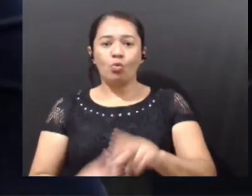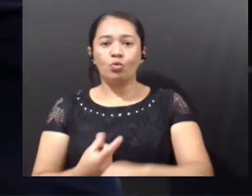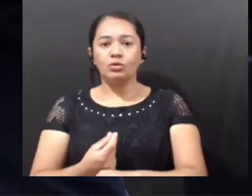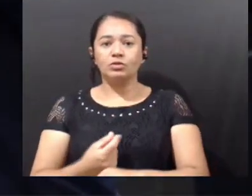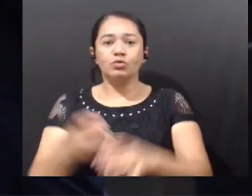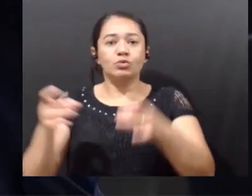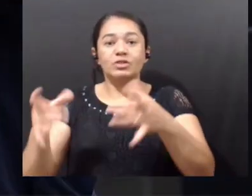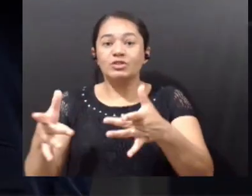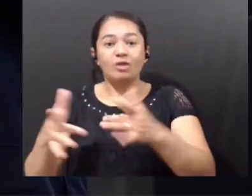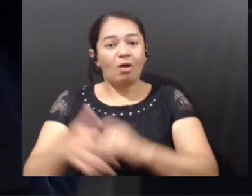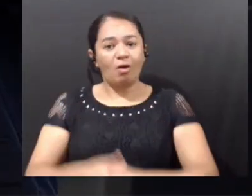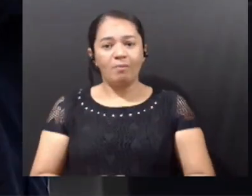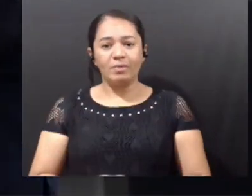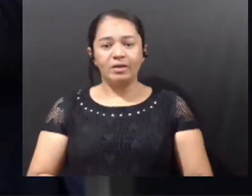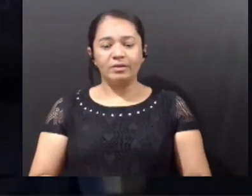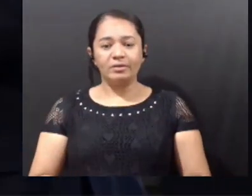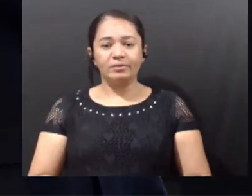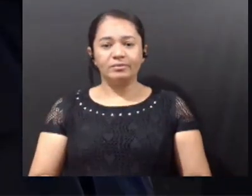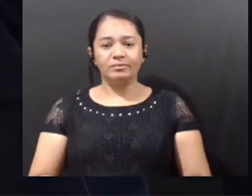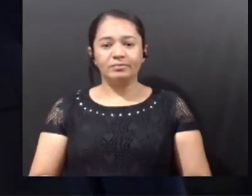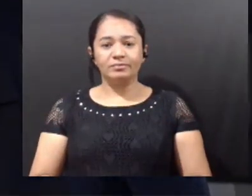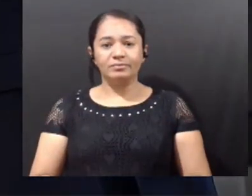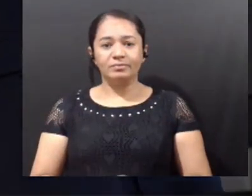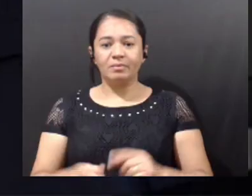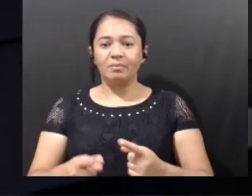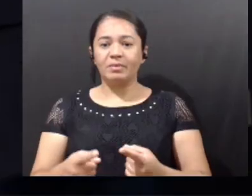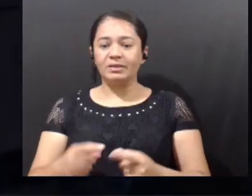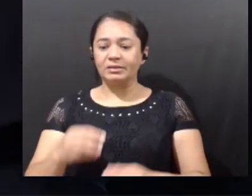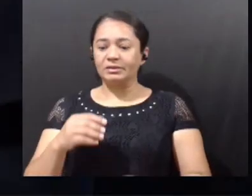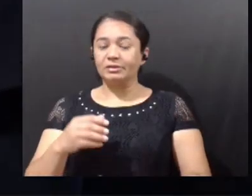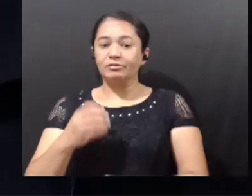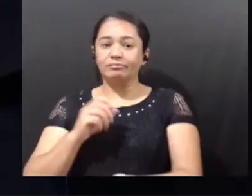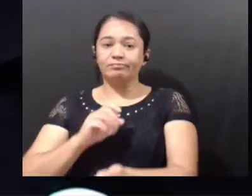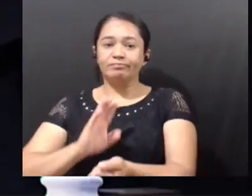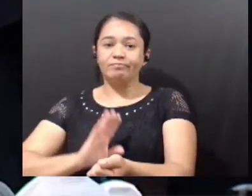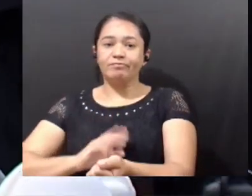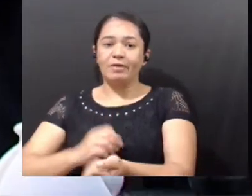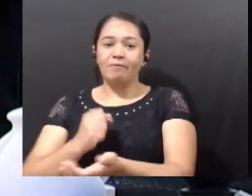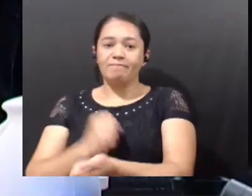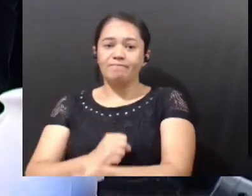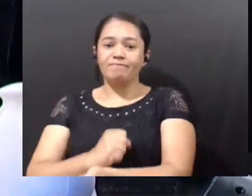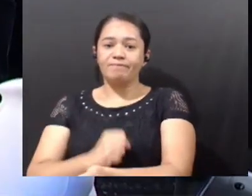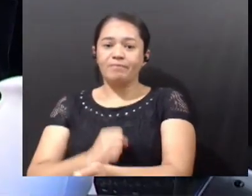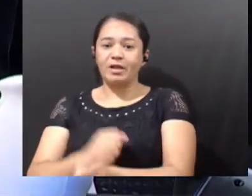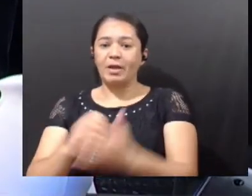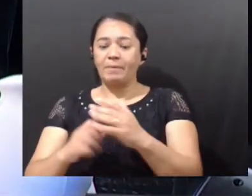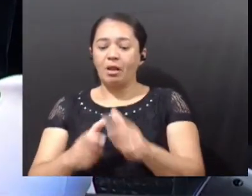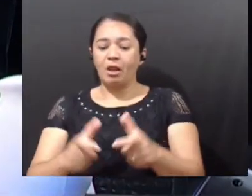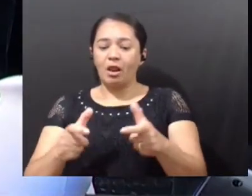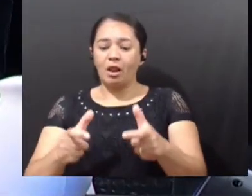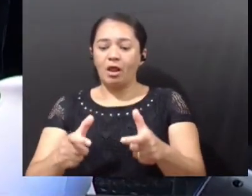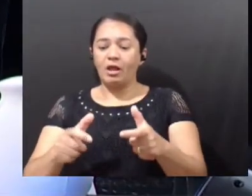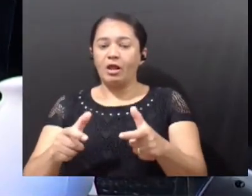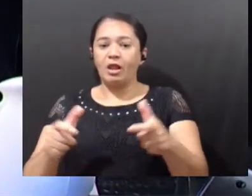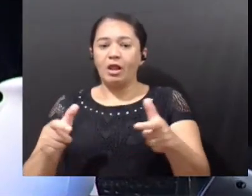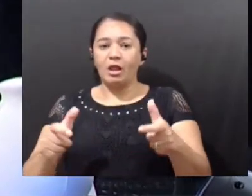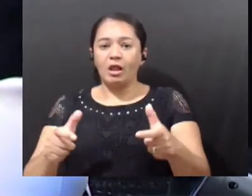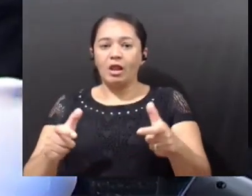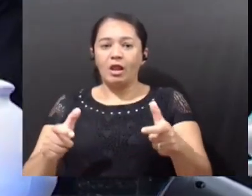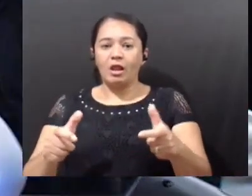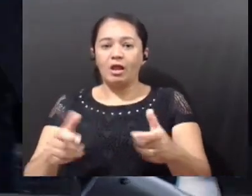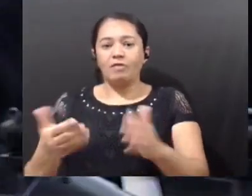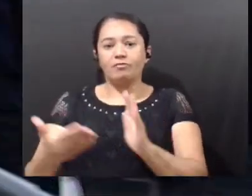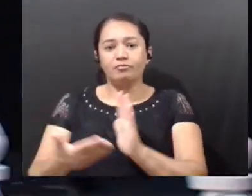dinheiro da empresa. Mas isso acaba virando um vício. E a empresa vai crescendo, o faturamento vai crescendo, ele vai aumentando aquela retirada e ele